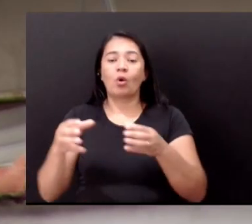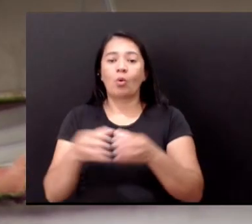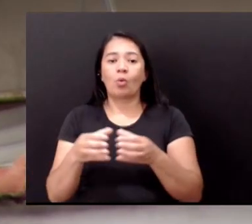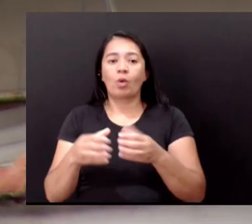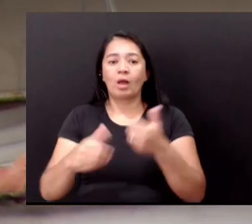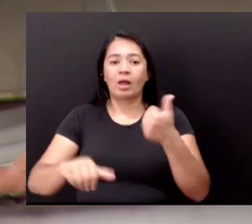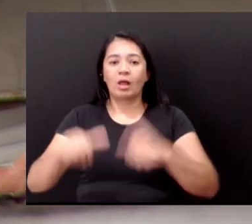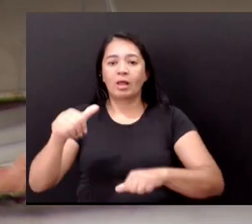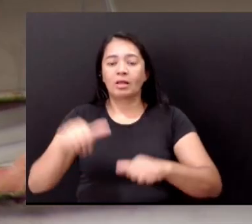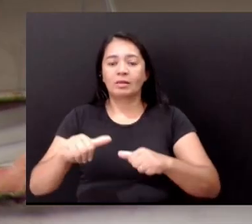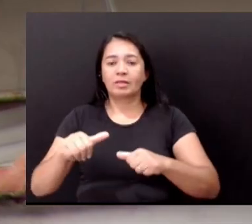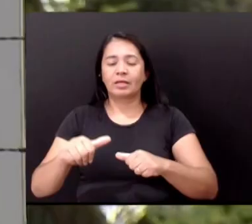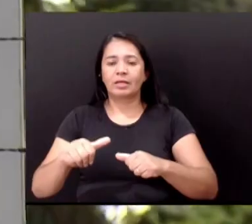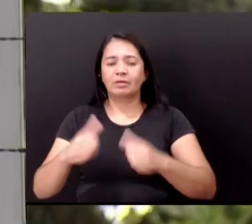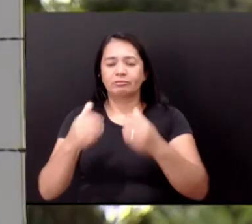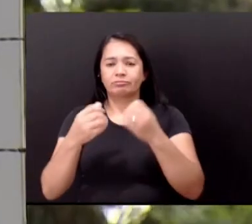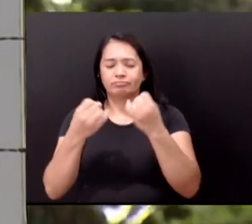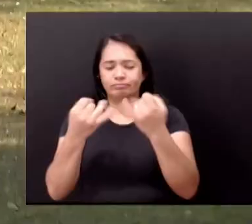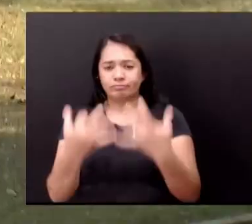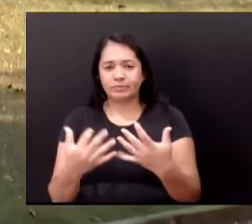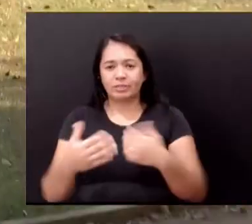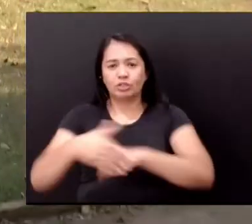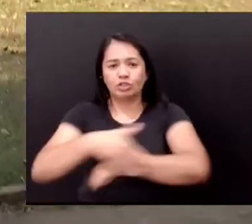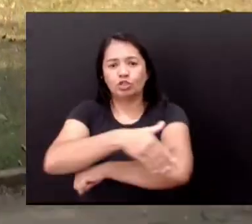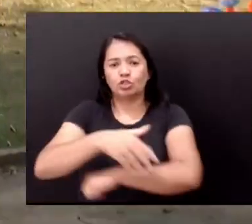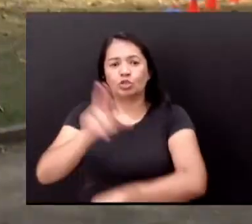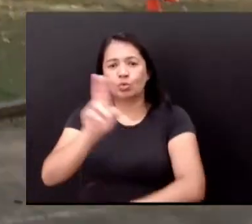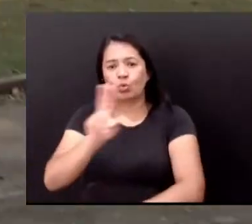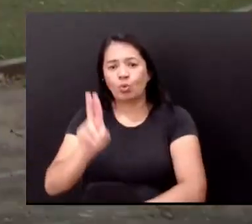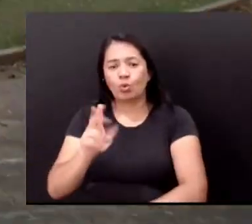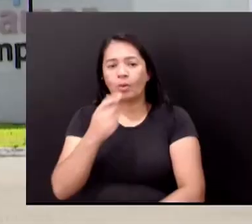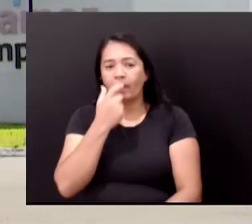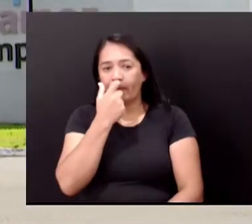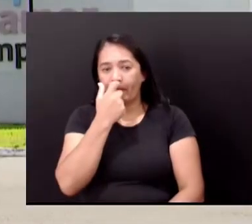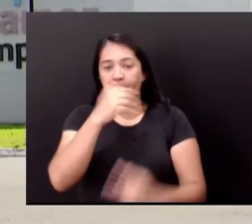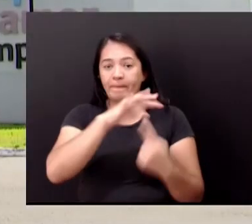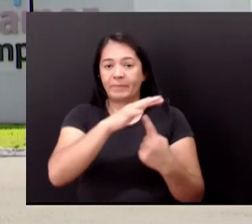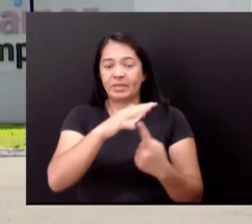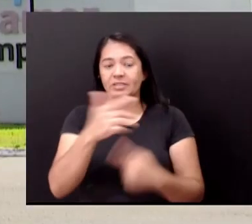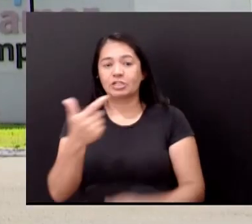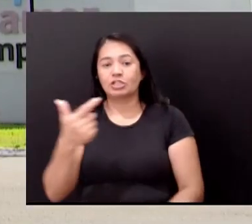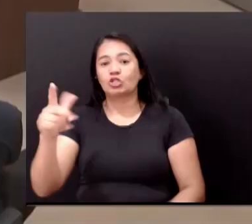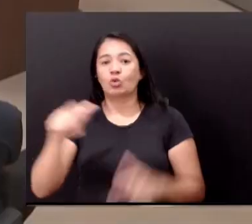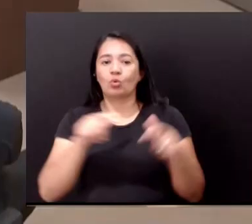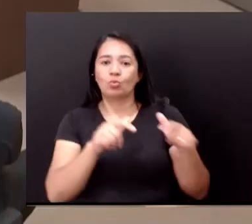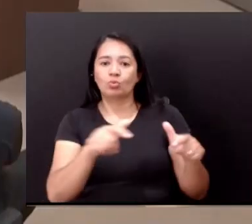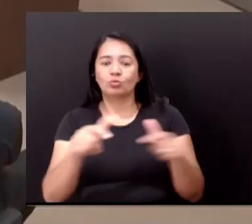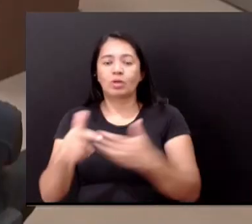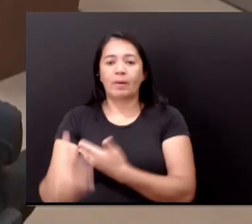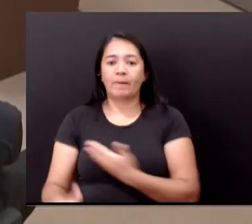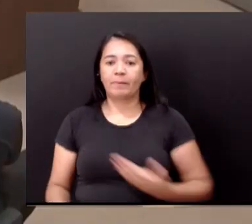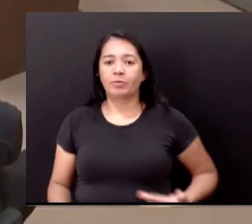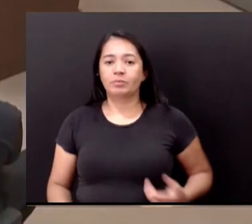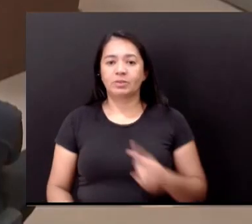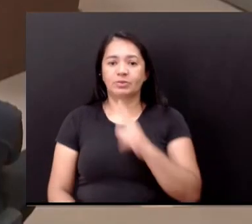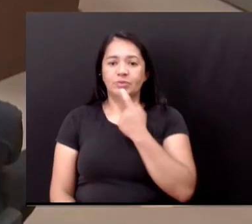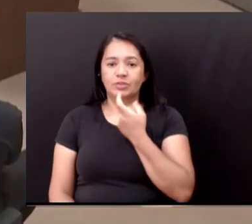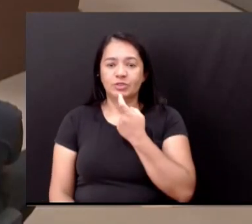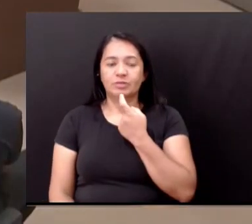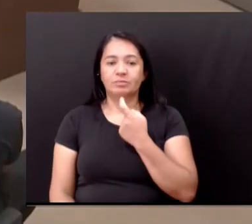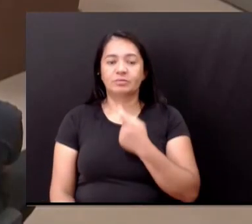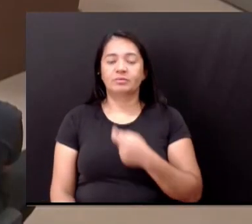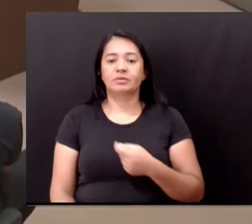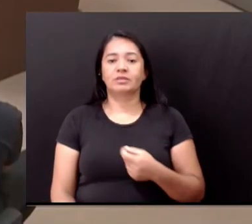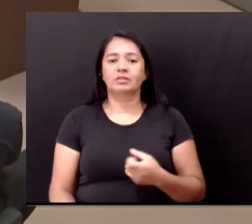que tratam de denominação de ruas, praças e outros logradouros públicos de Campinas. Com os pareceres